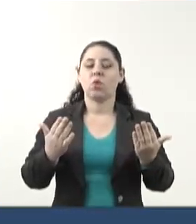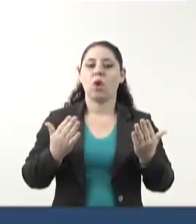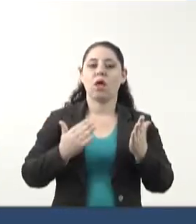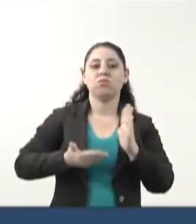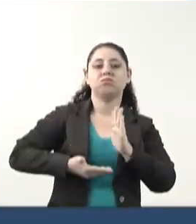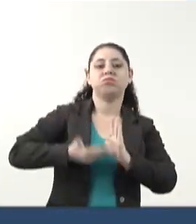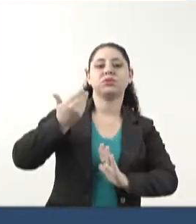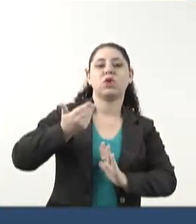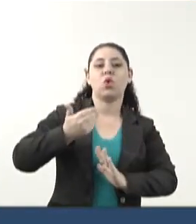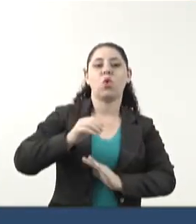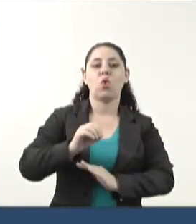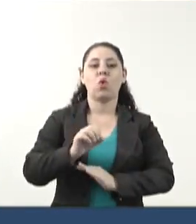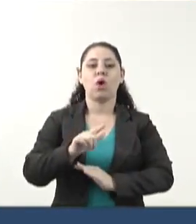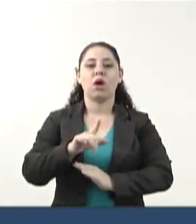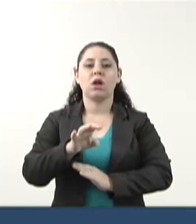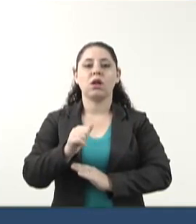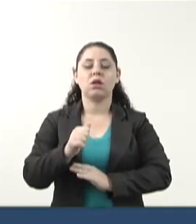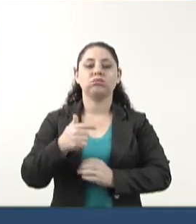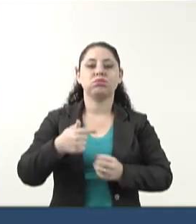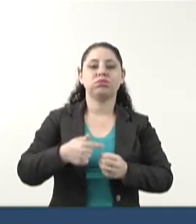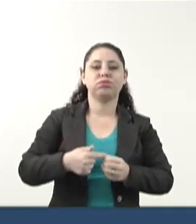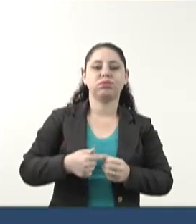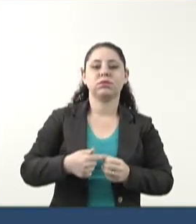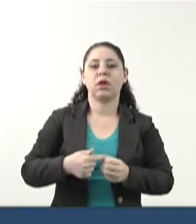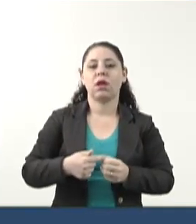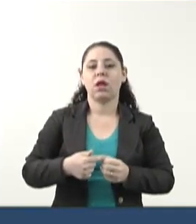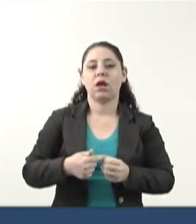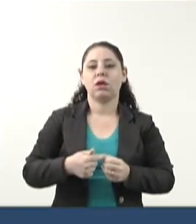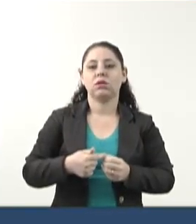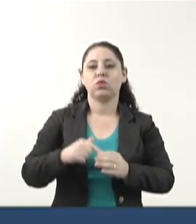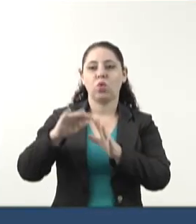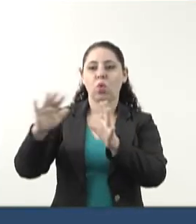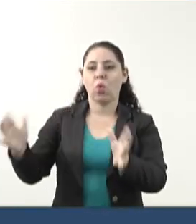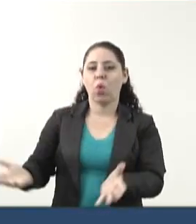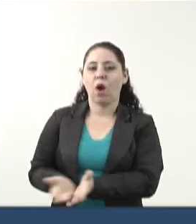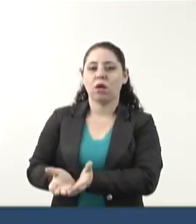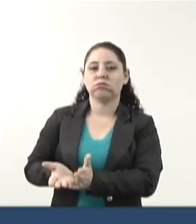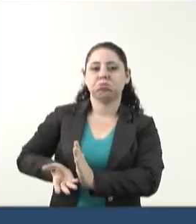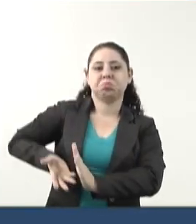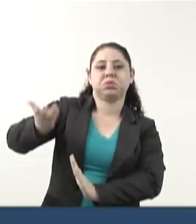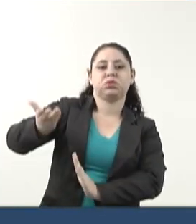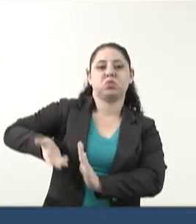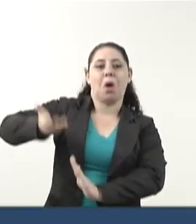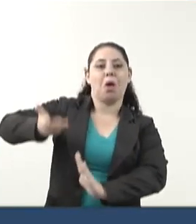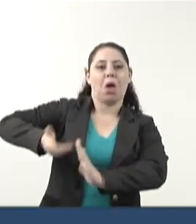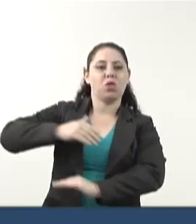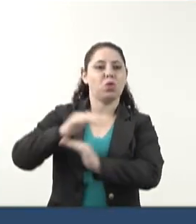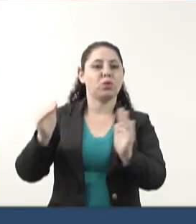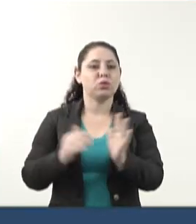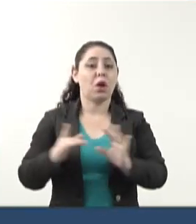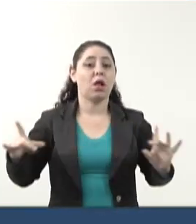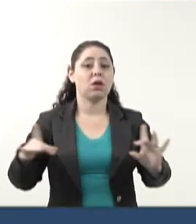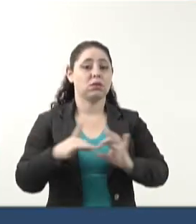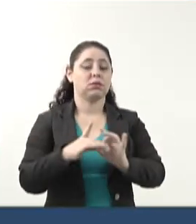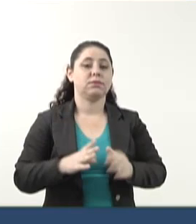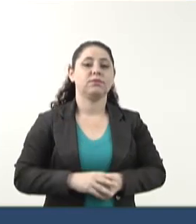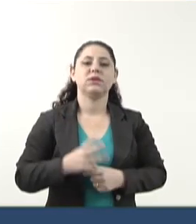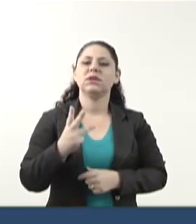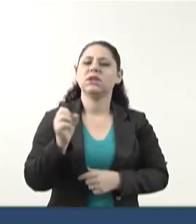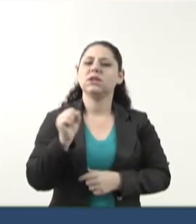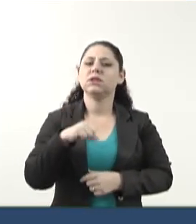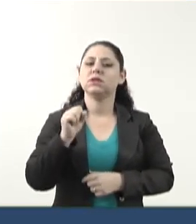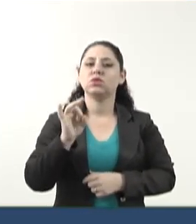preço do óleo, sobe o preço do transporte. Quando sobe o preço do transporte, sobra a comida. Então, senhor presidente, eu vou encerrar mais 30